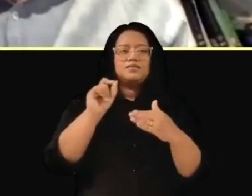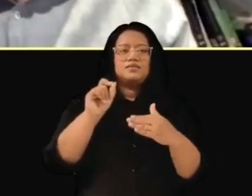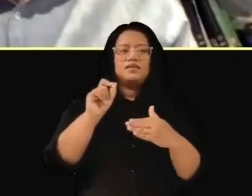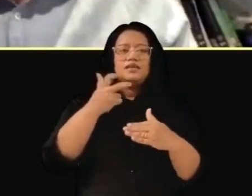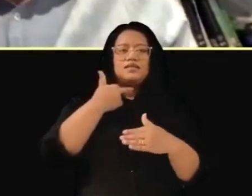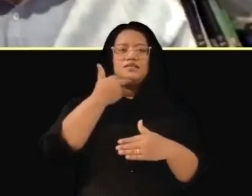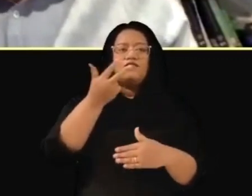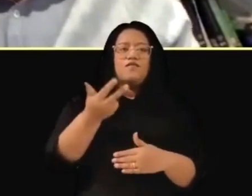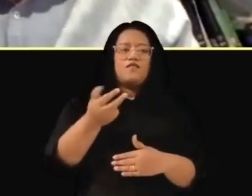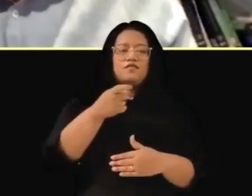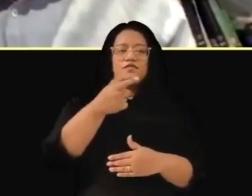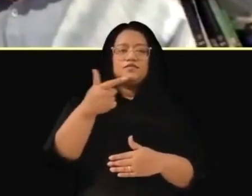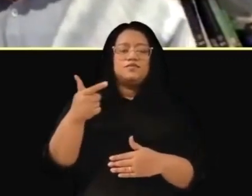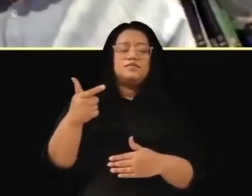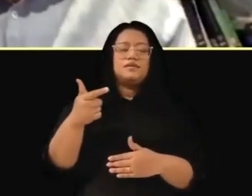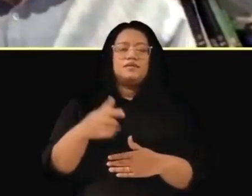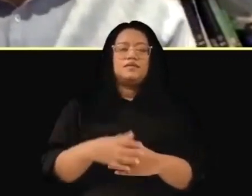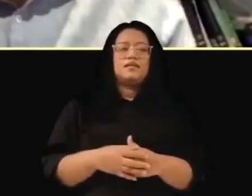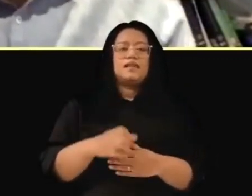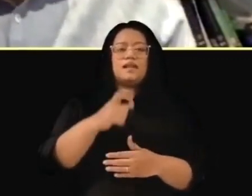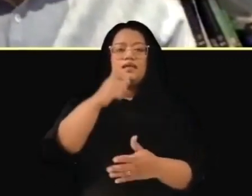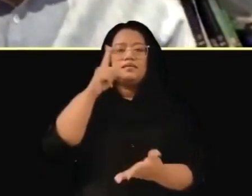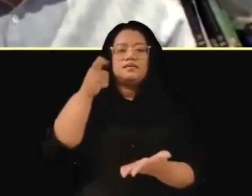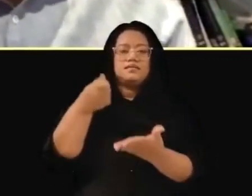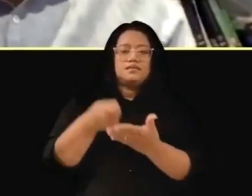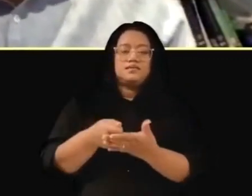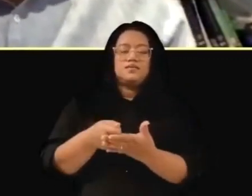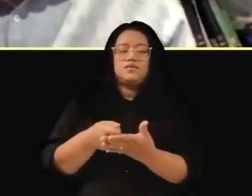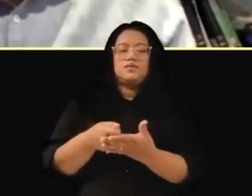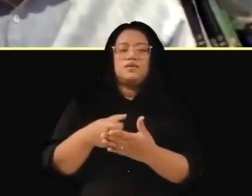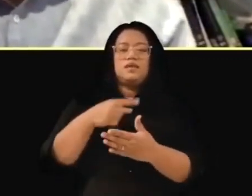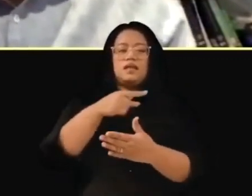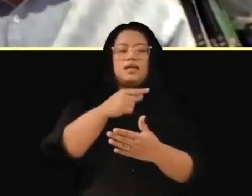não é ponderada na tomada de decisão, né?